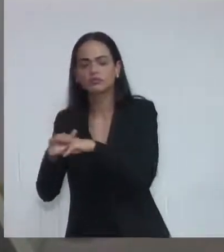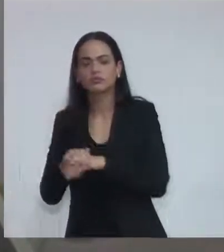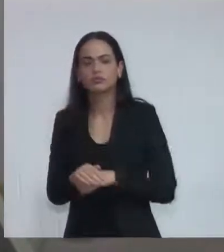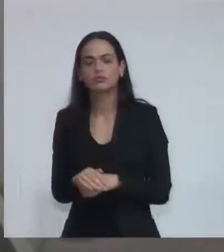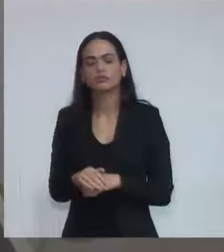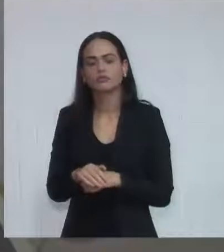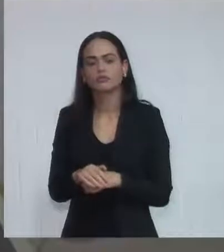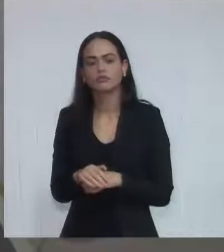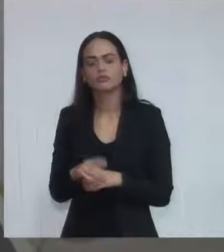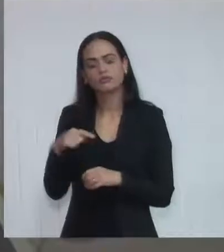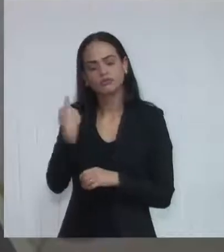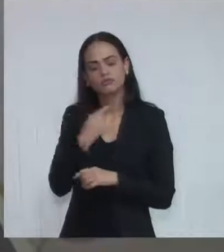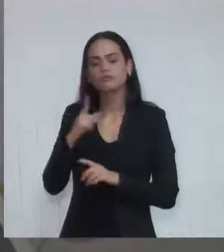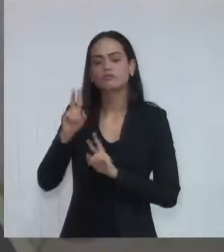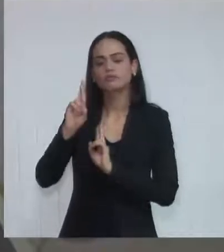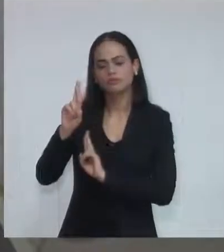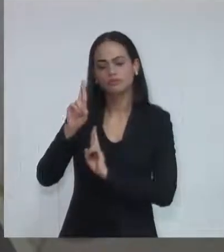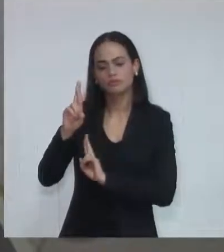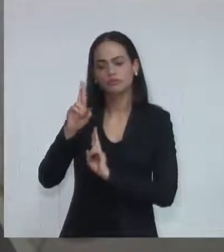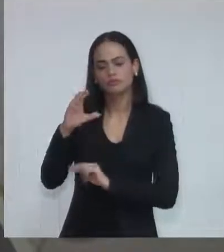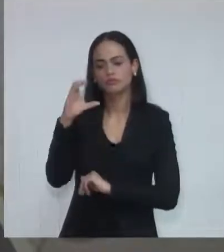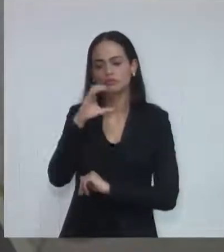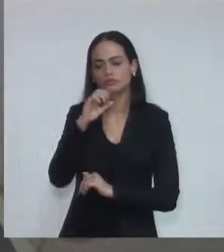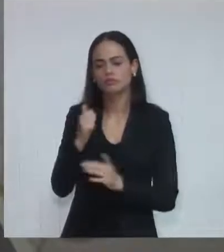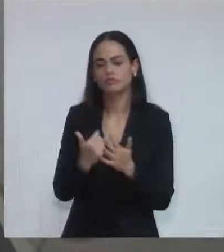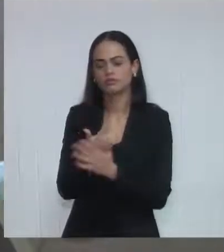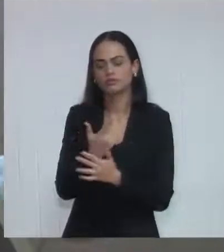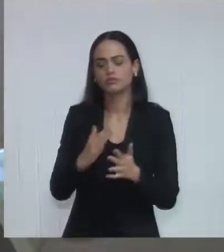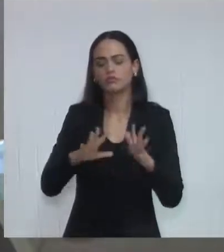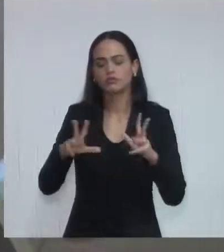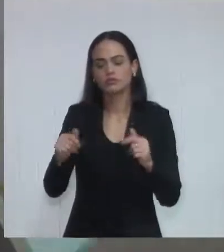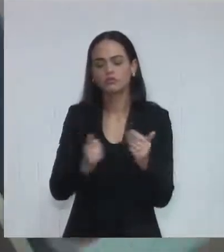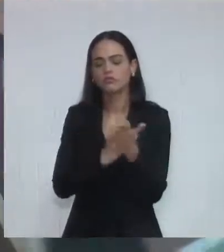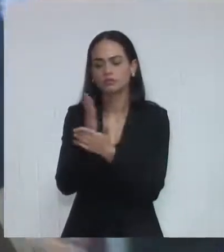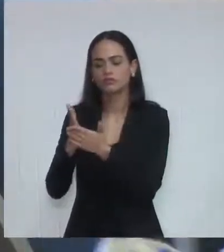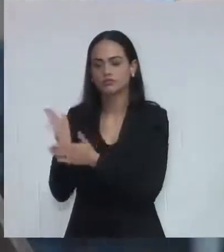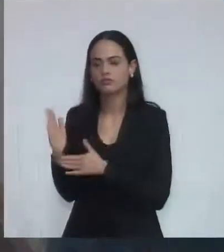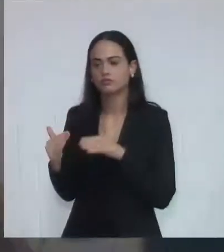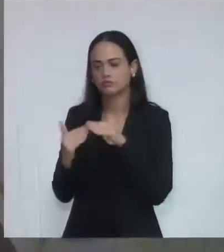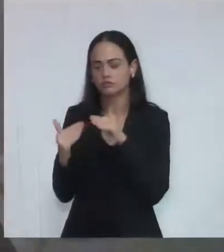solução rápida para essa questão e assim esperamos. Voto favoravelmente a todas as moções.